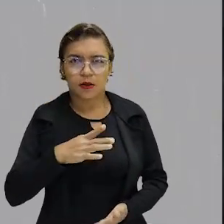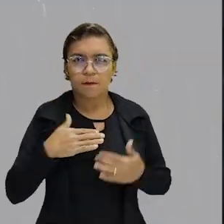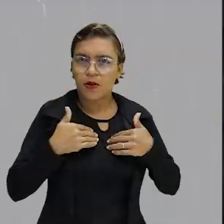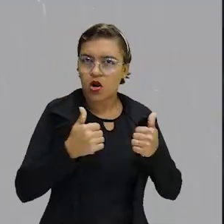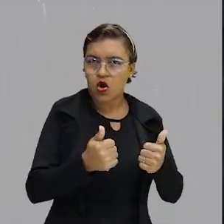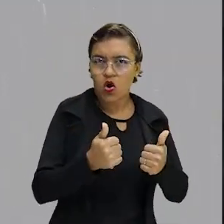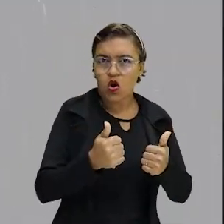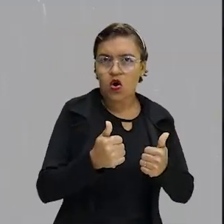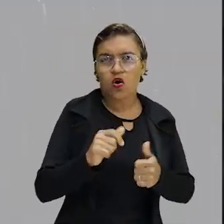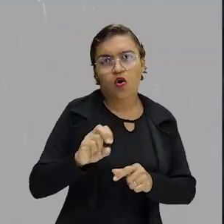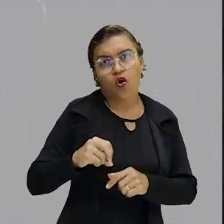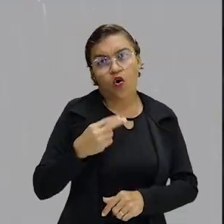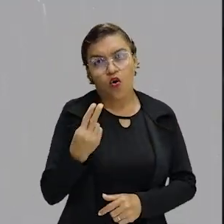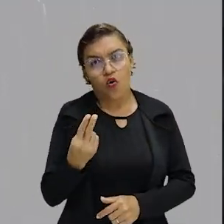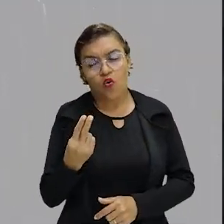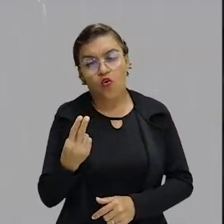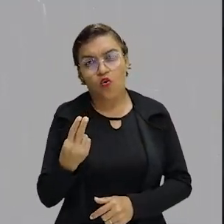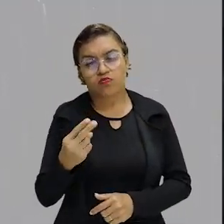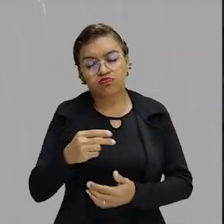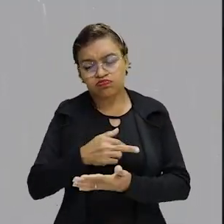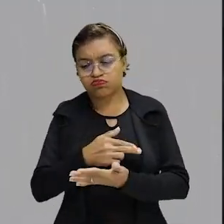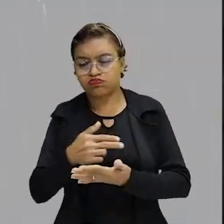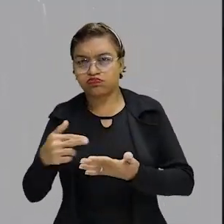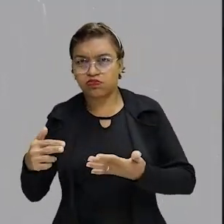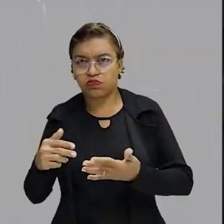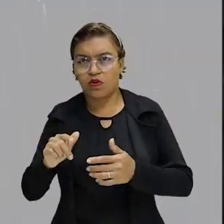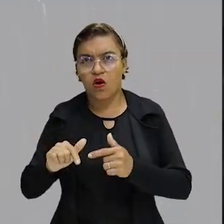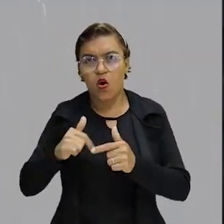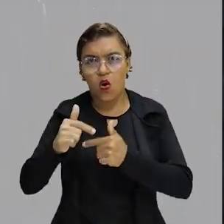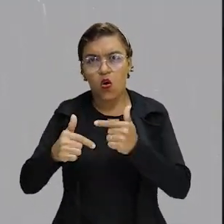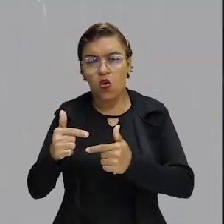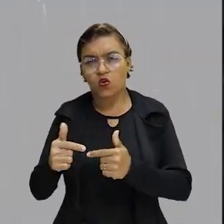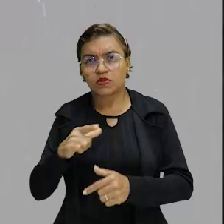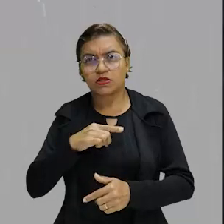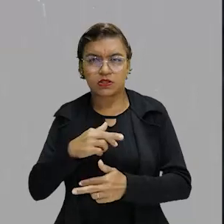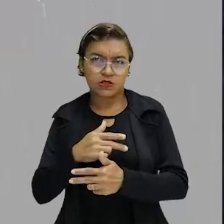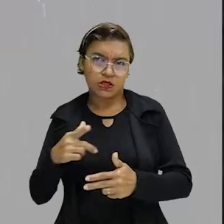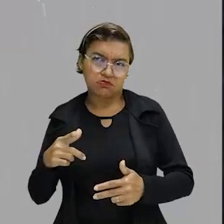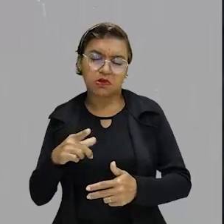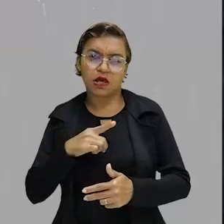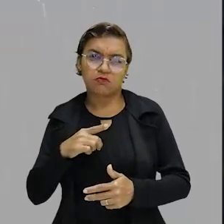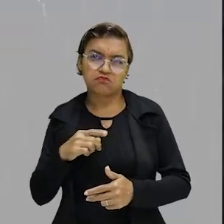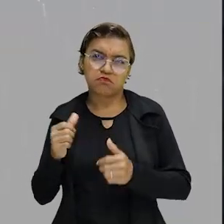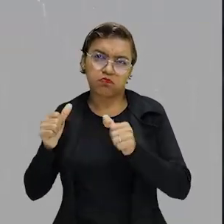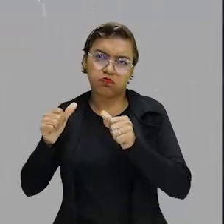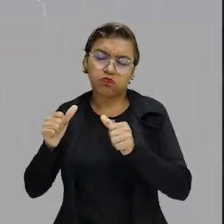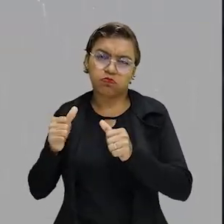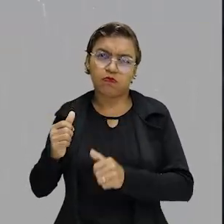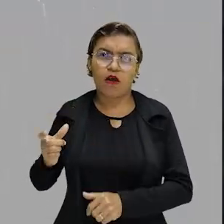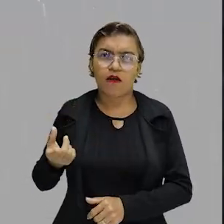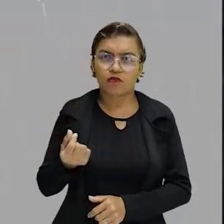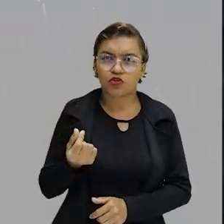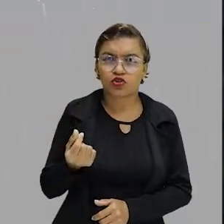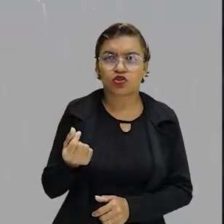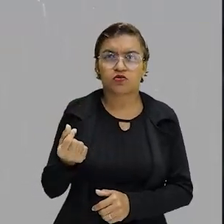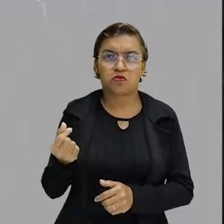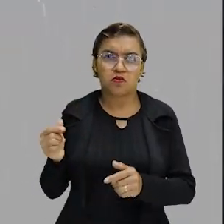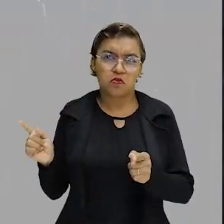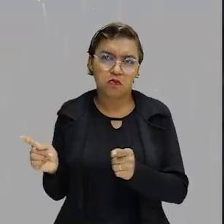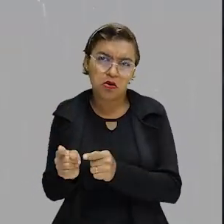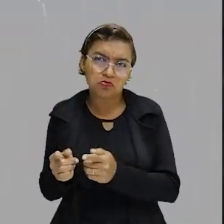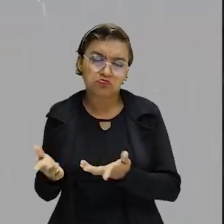financeiro não tão adequado, que aí estão apenas sobrevivendo, como disse na tirinha anterior. Que palavra presente no